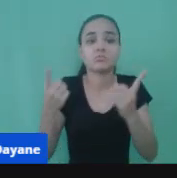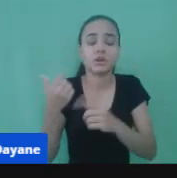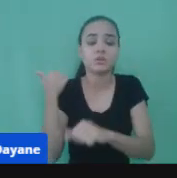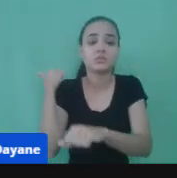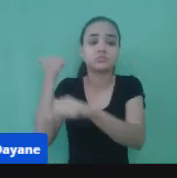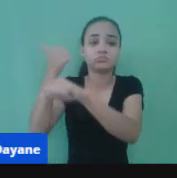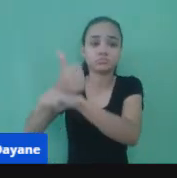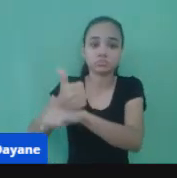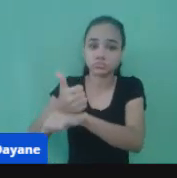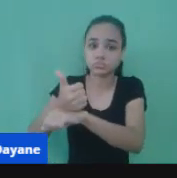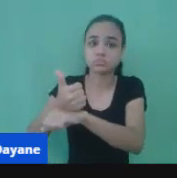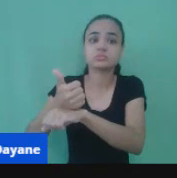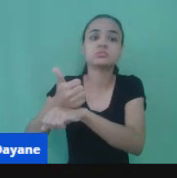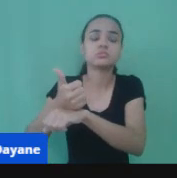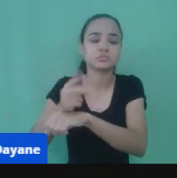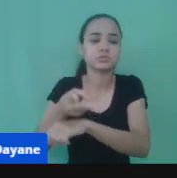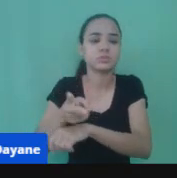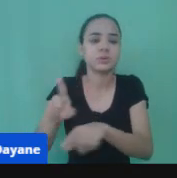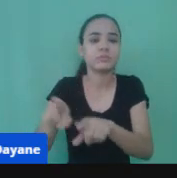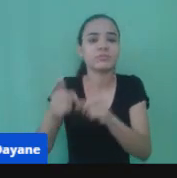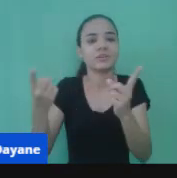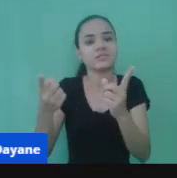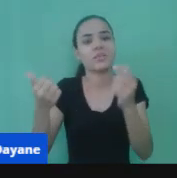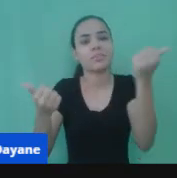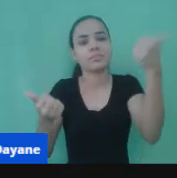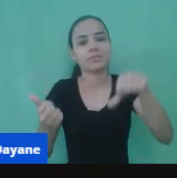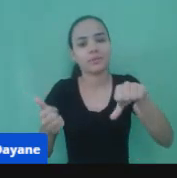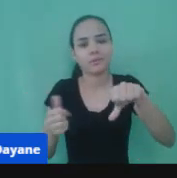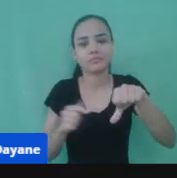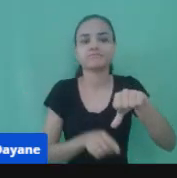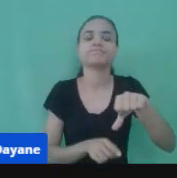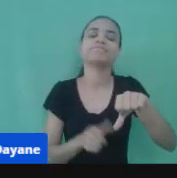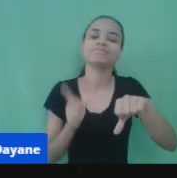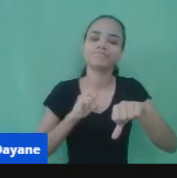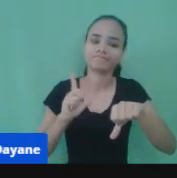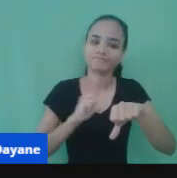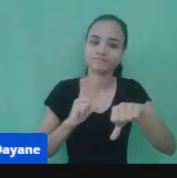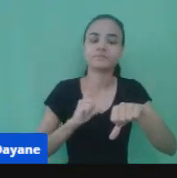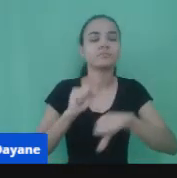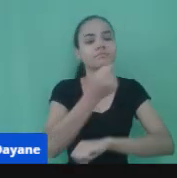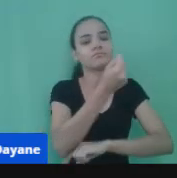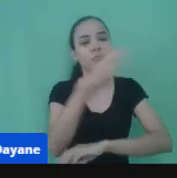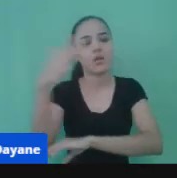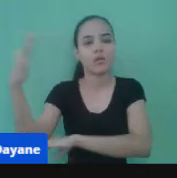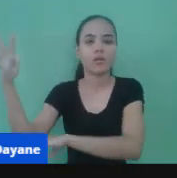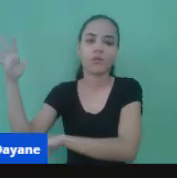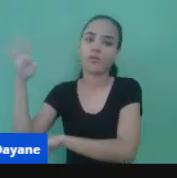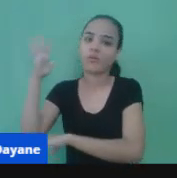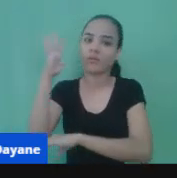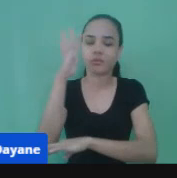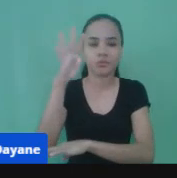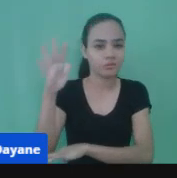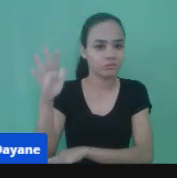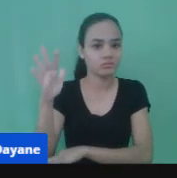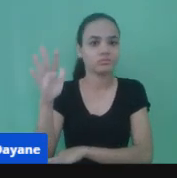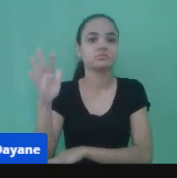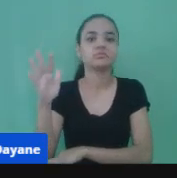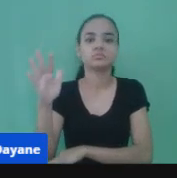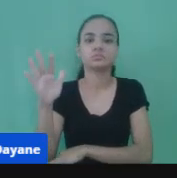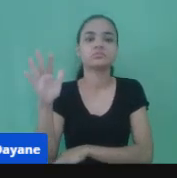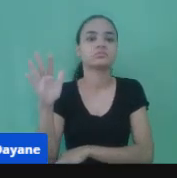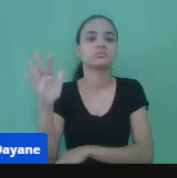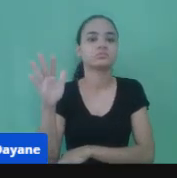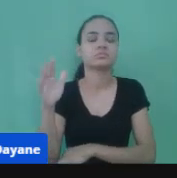sobre o meio ambiente, né? Vou lembrar aí de um educador ambiental, Loureiro, ele fala, ele nem gosta mais de falar meio ambiente, ele